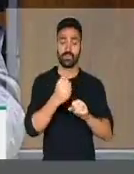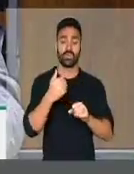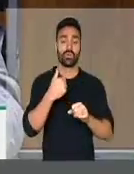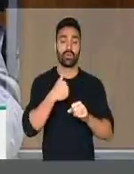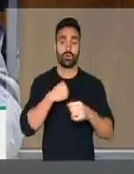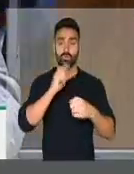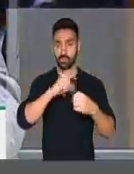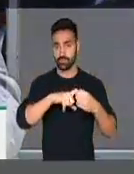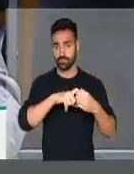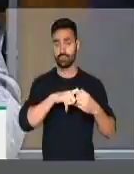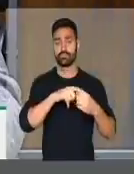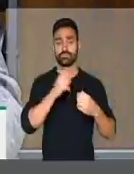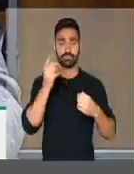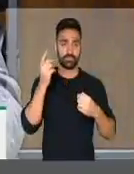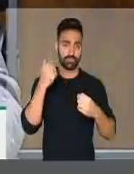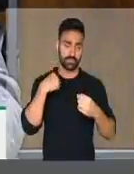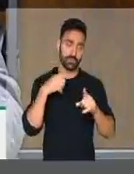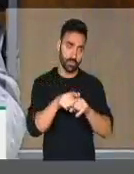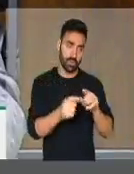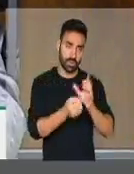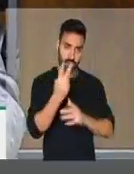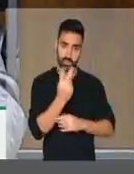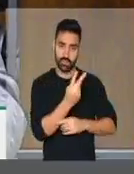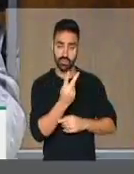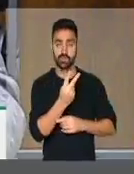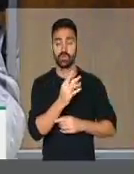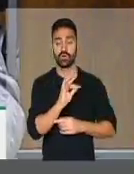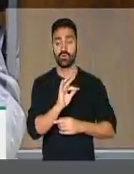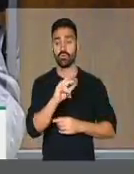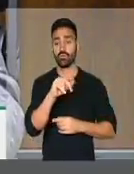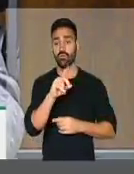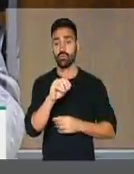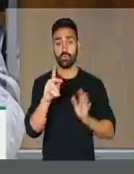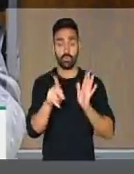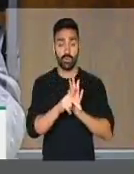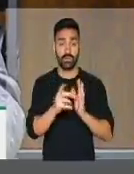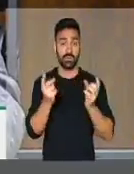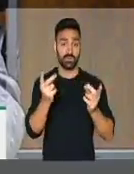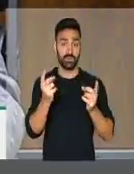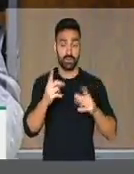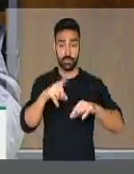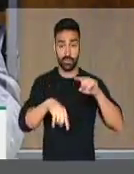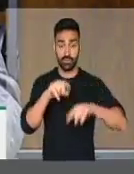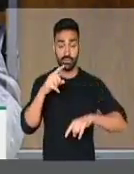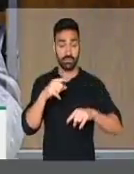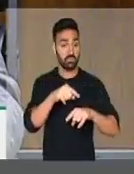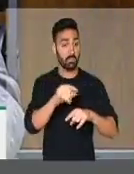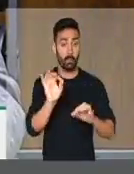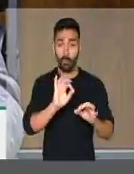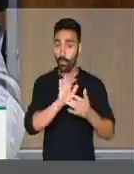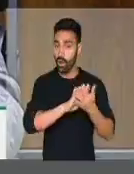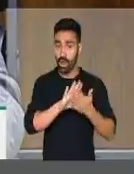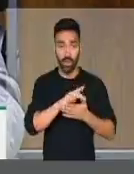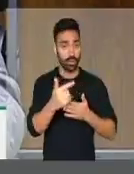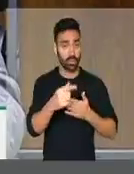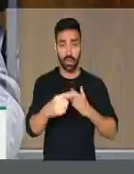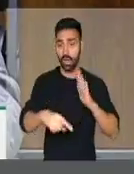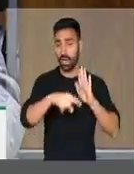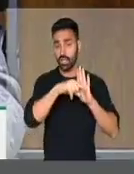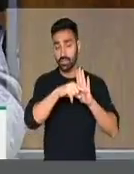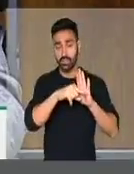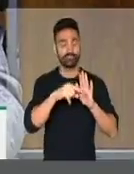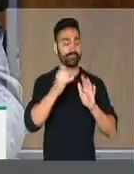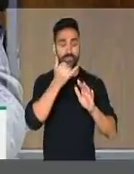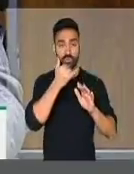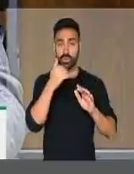envolvido na criação dos dois porque o fundo de exportação industrial como não há défice é como não